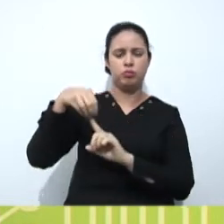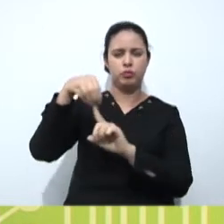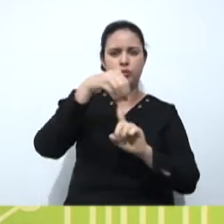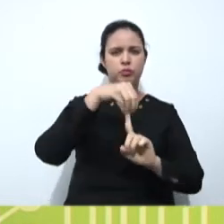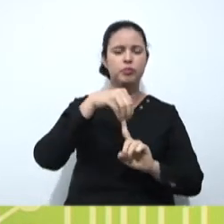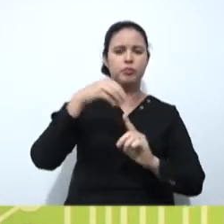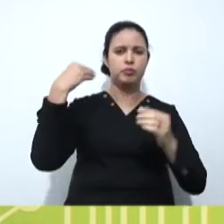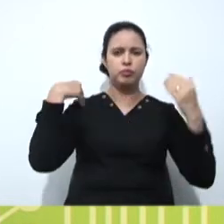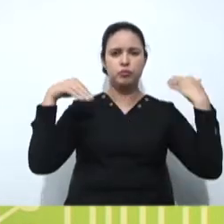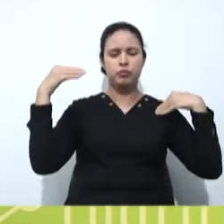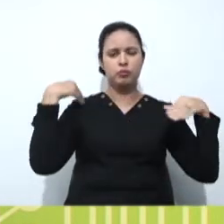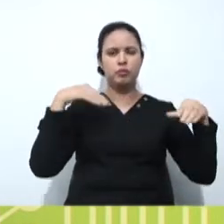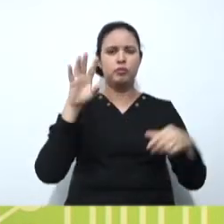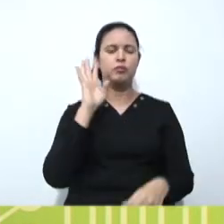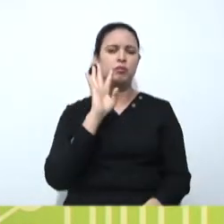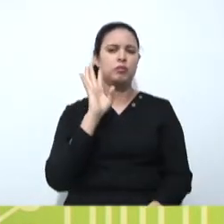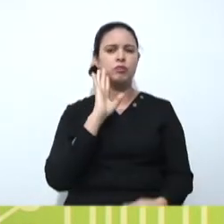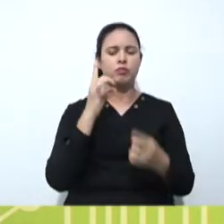conjunto de